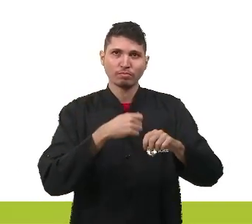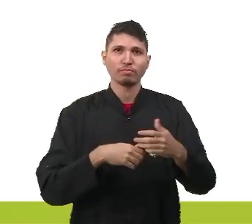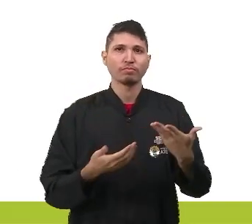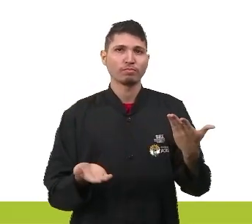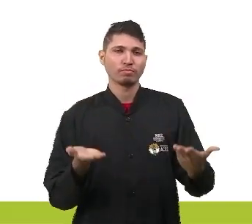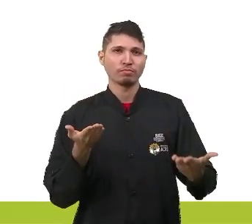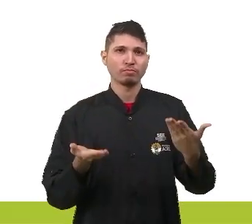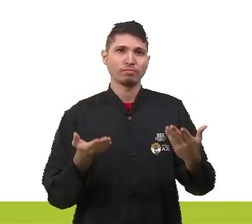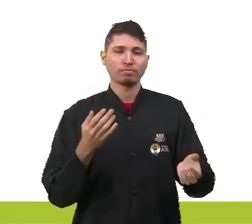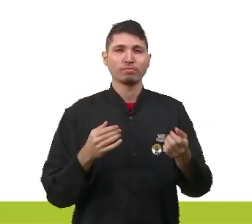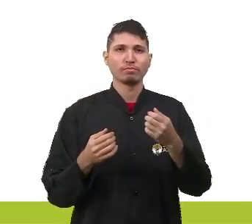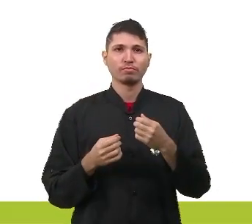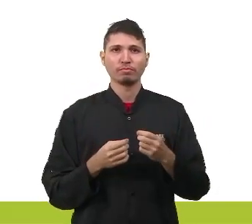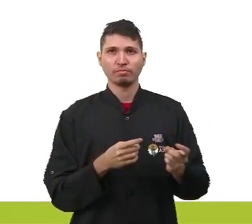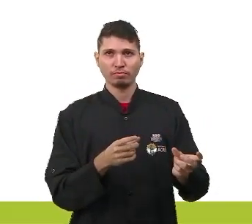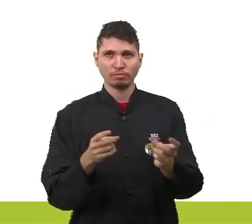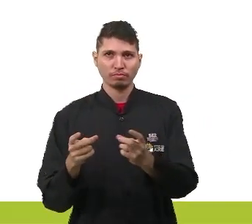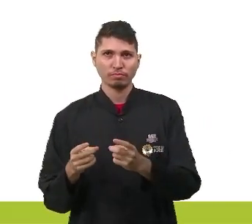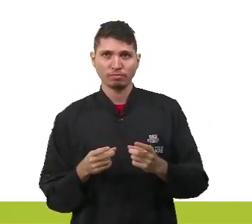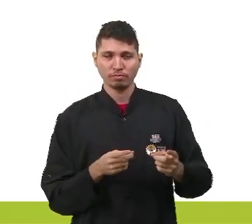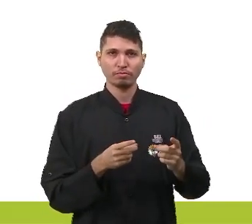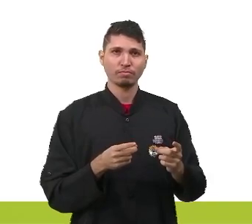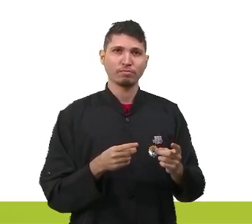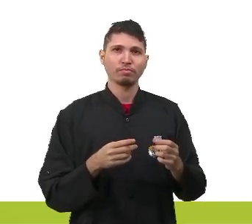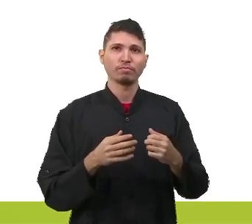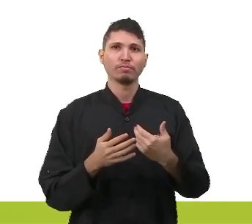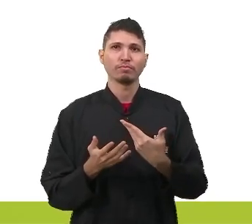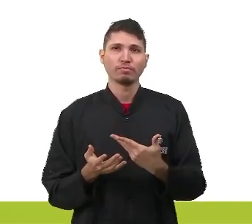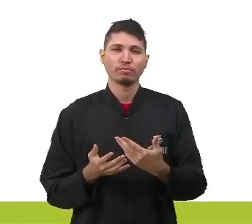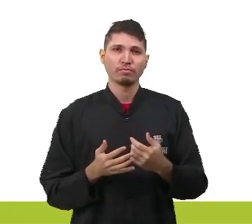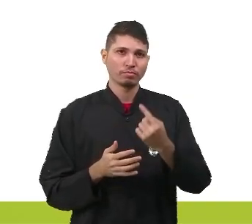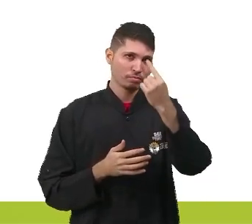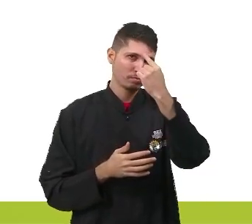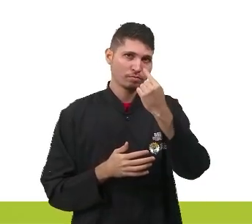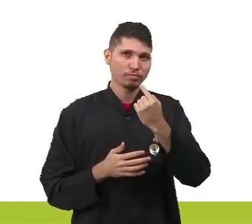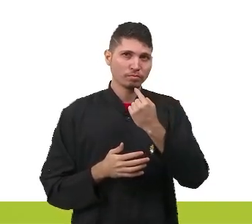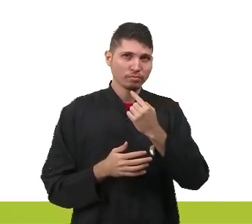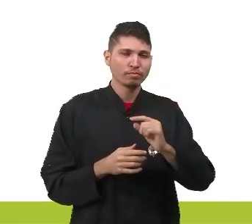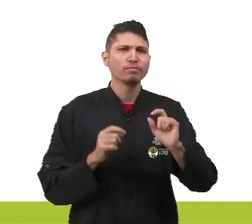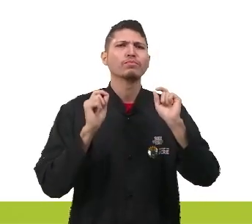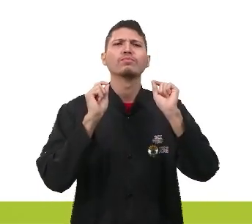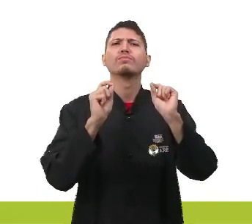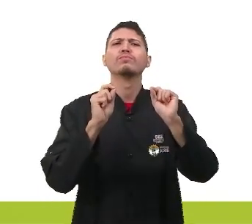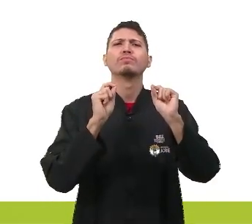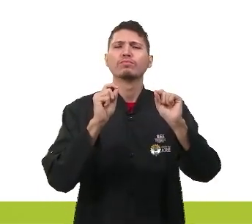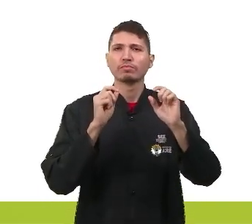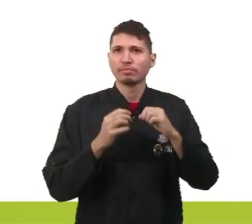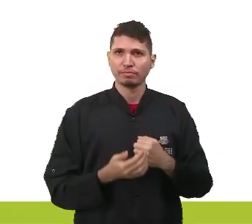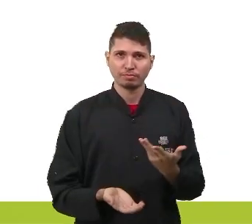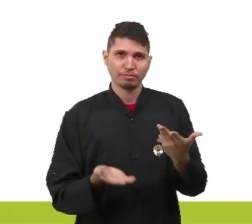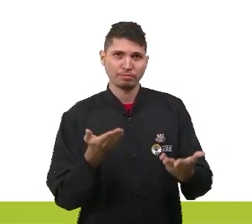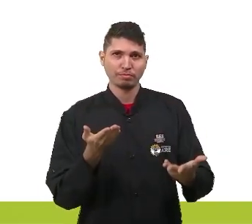comercial favorável, ela fica bem demonstrada aqui nessa imagem. O que seria essa balança comercial favorável? Balança comercial é a medida